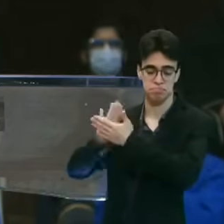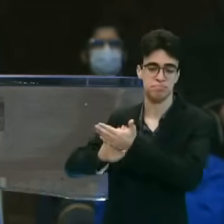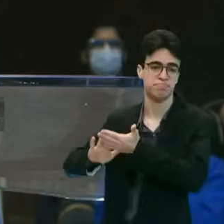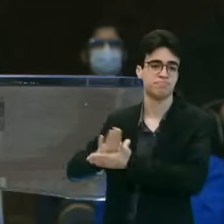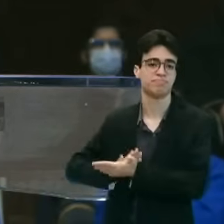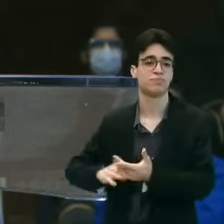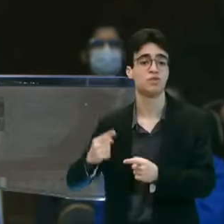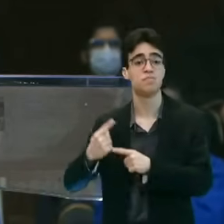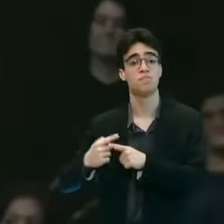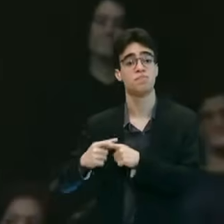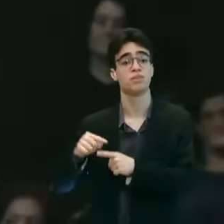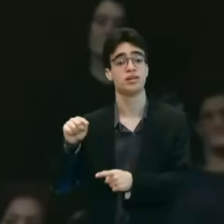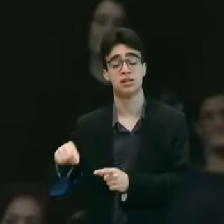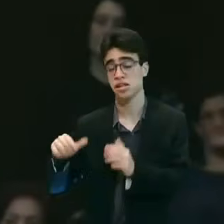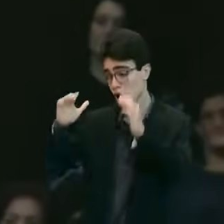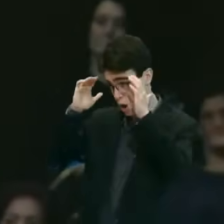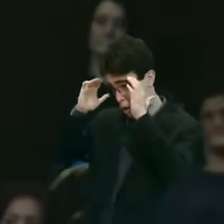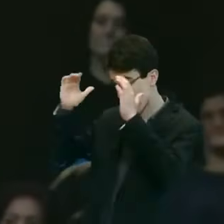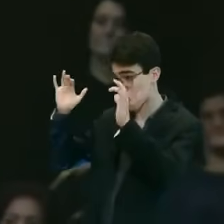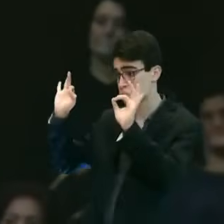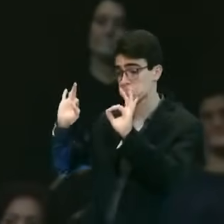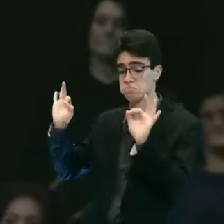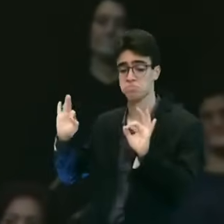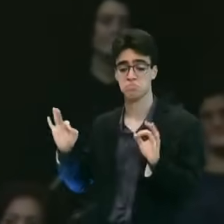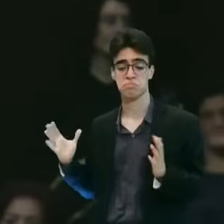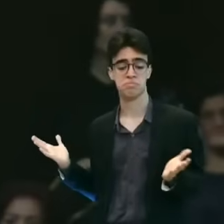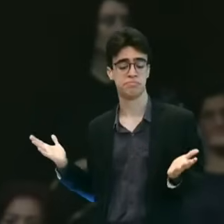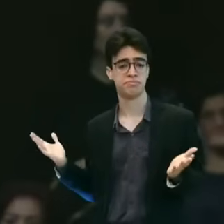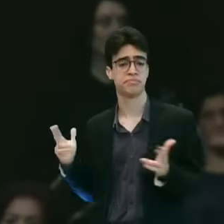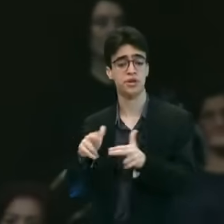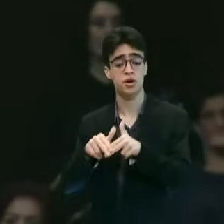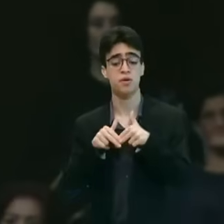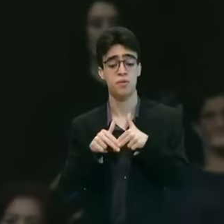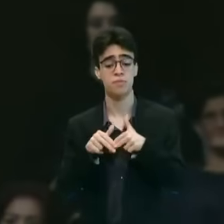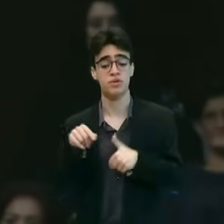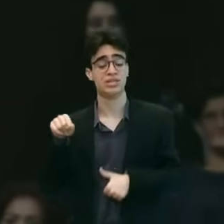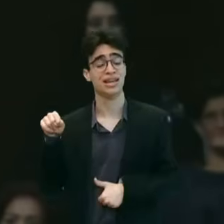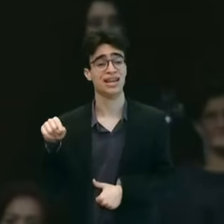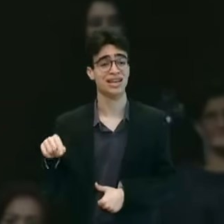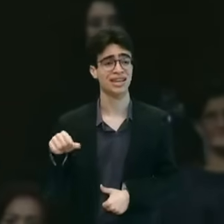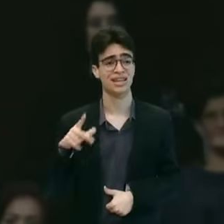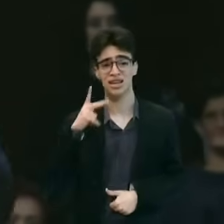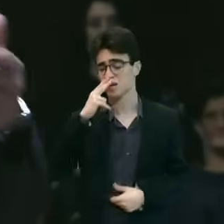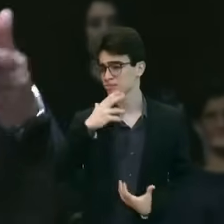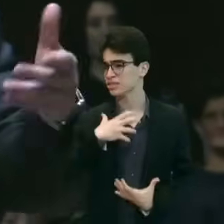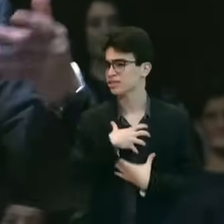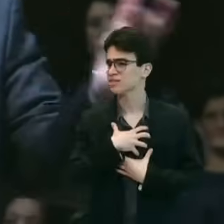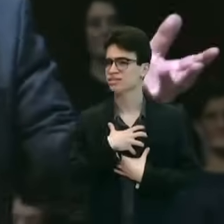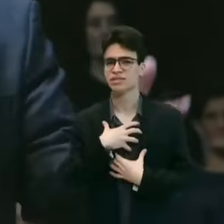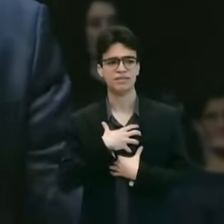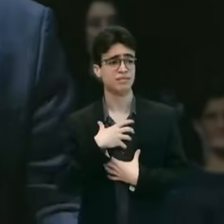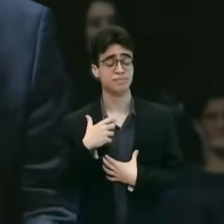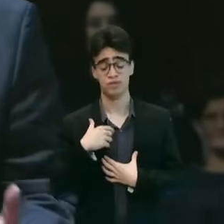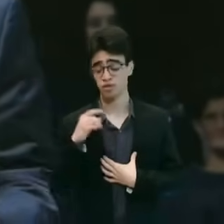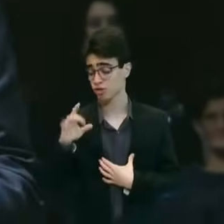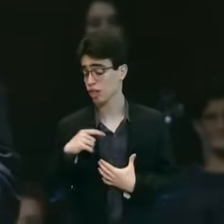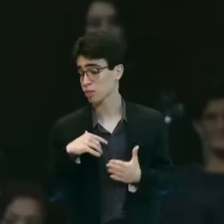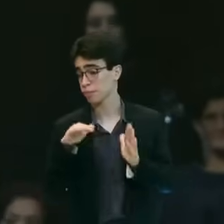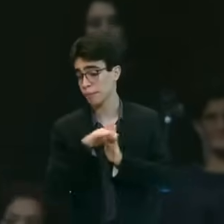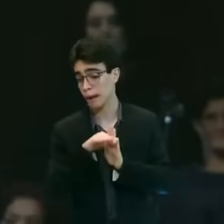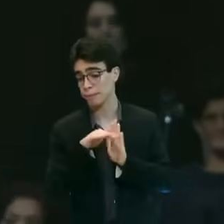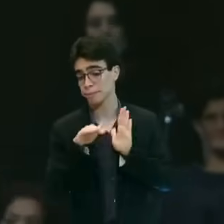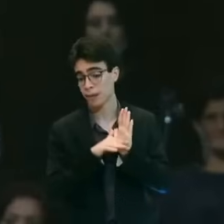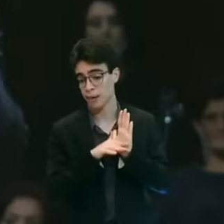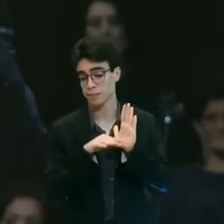Justamente por falta desse temor do Senhor, justamente por esse sentimento de que ele só estava cumprindo um